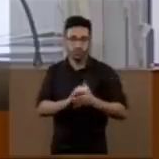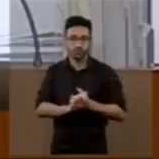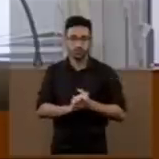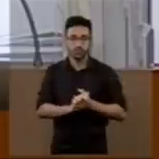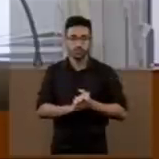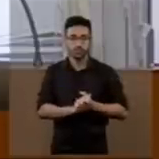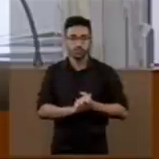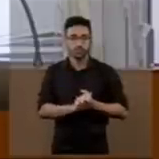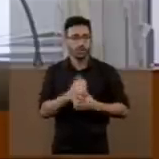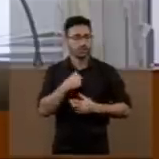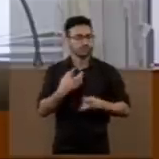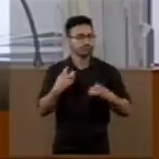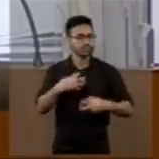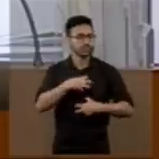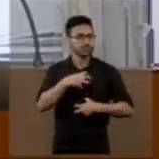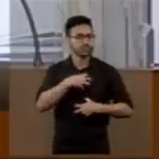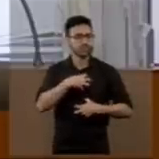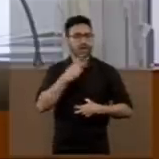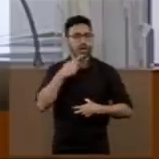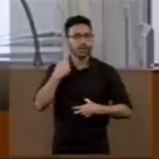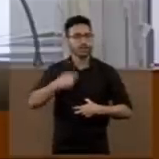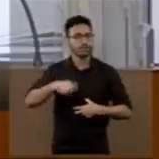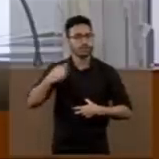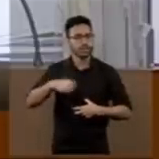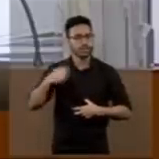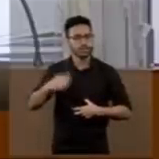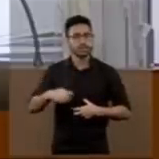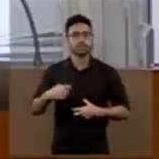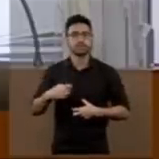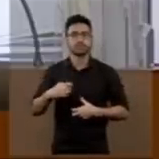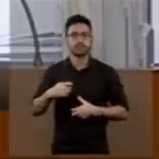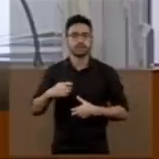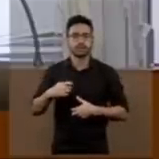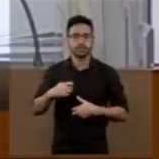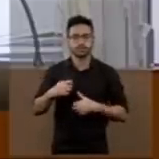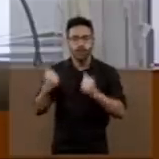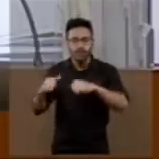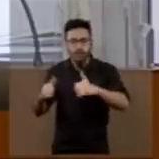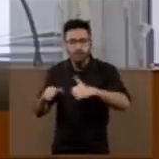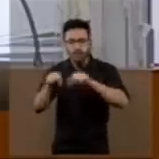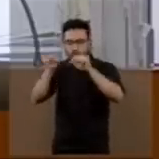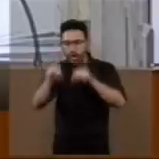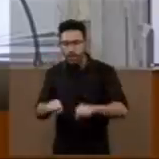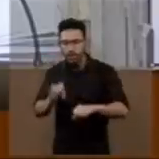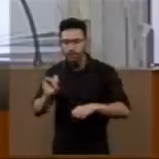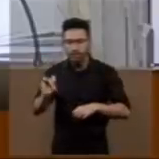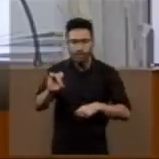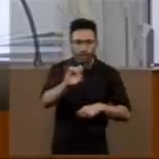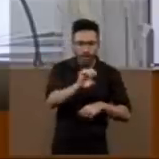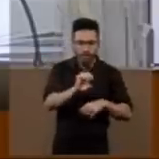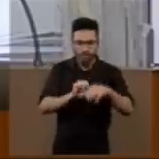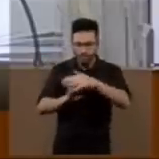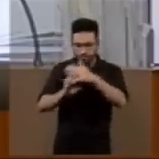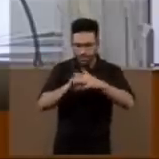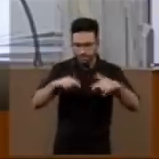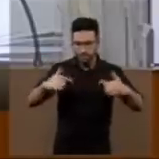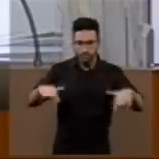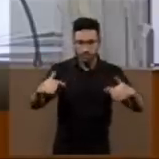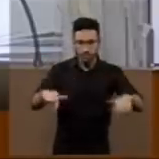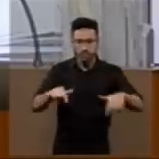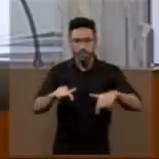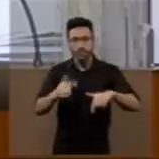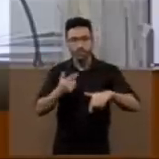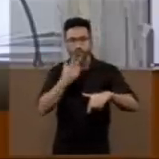primeiro momento, a indicada necessidade de aferição em concreto da situação fática de cada empresa dedicada à atividade